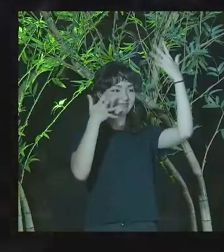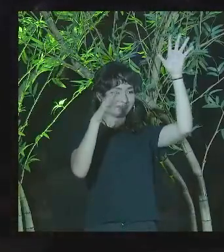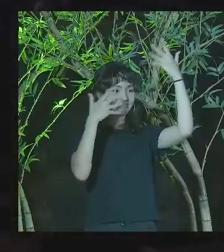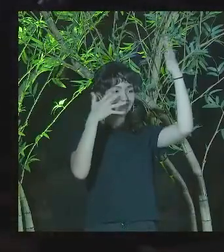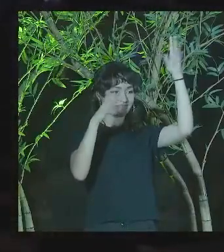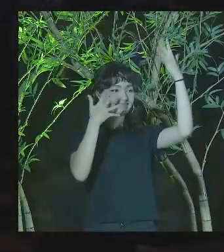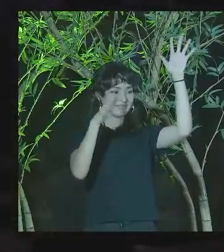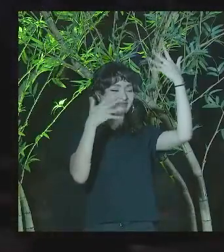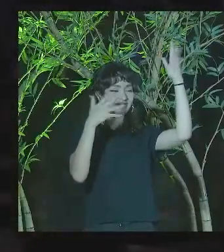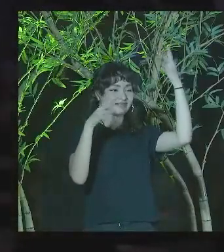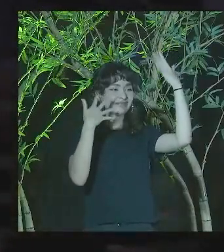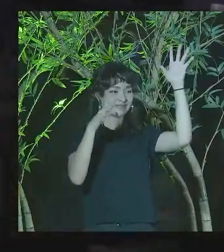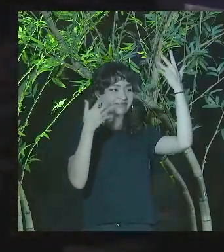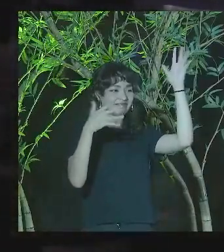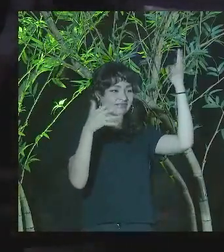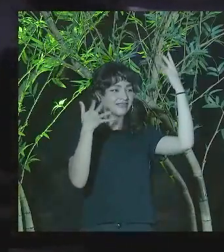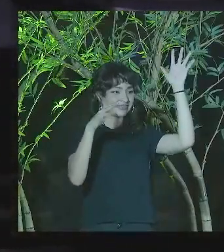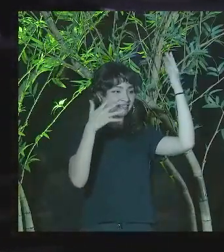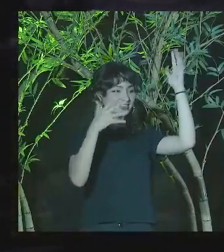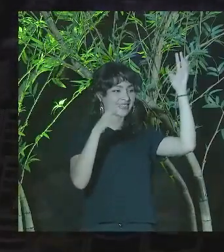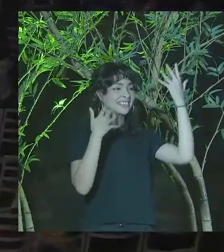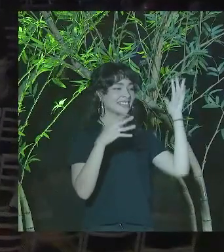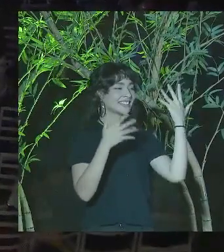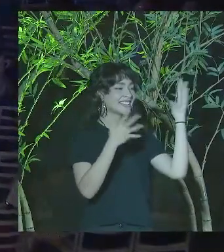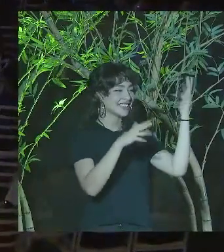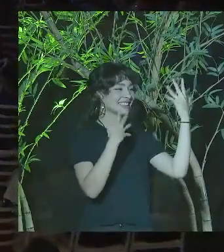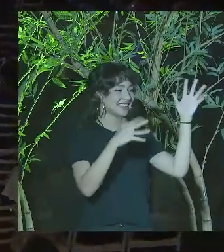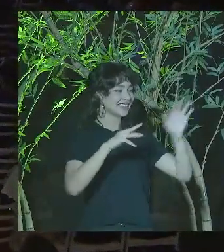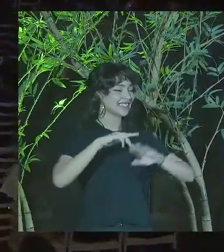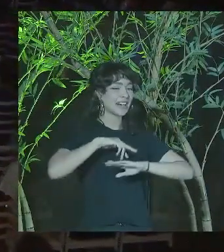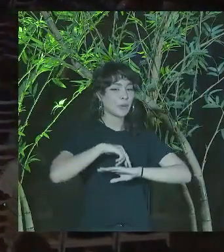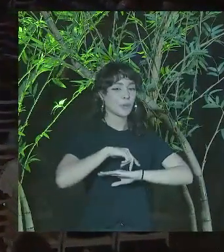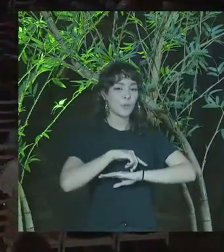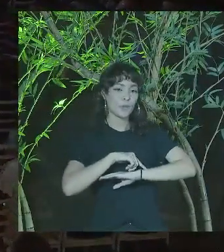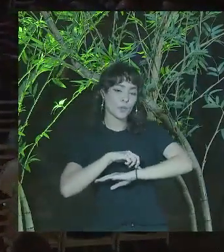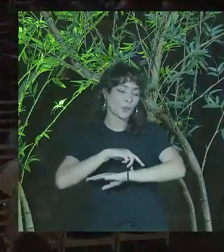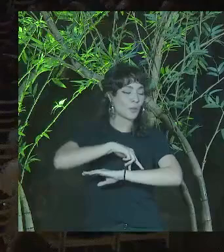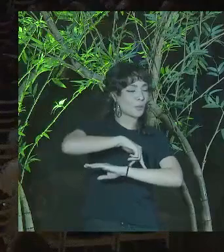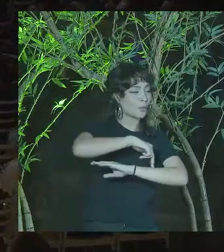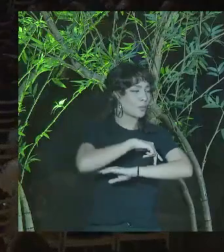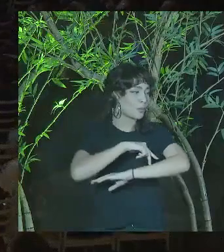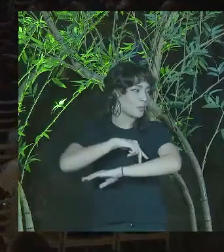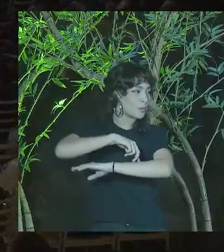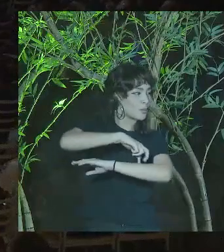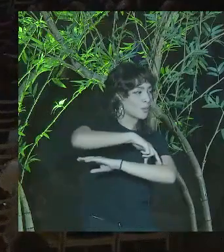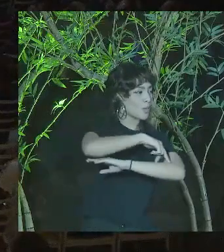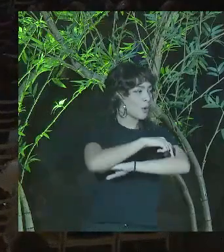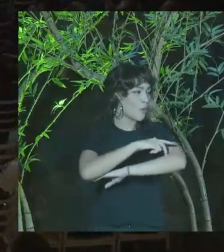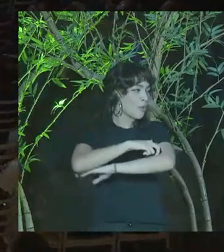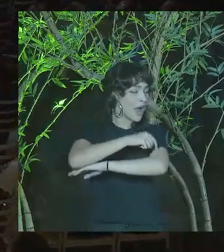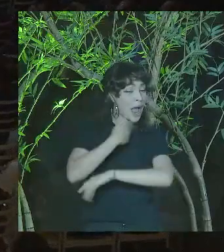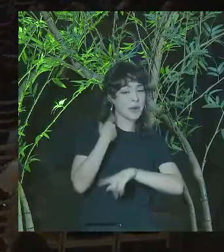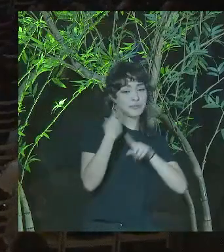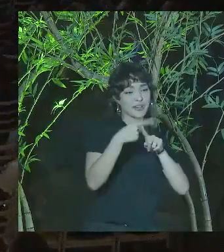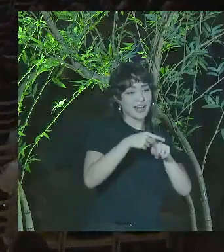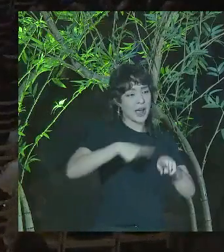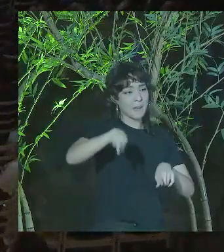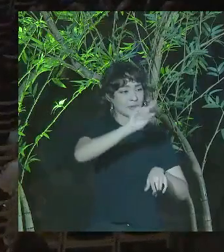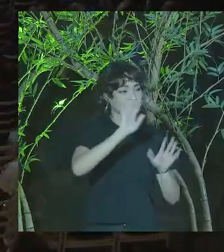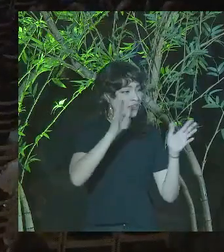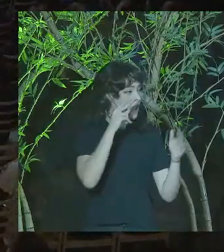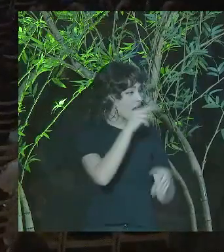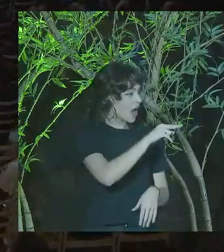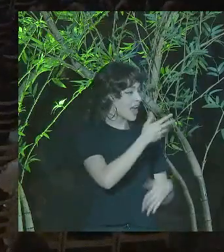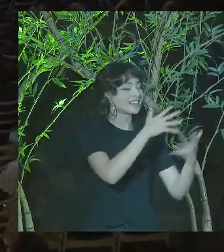Pera que eu gostei. Inventei outra, vem cá. Faz assim, ó. Porque eu tenho que prestigiar. O pessoal aqui tá né? Tu